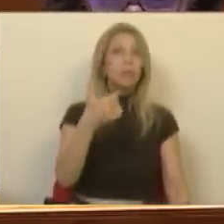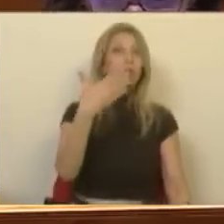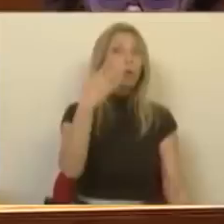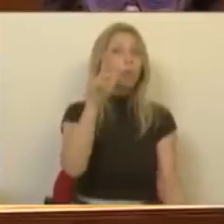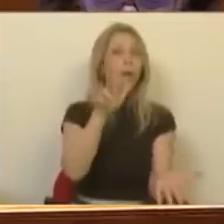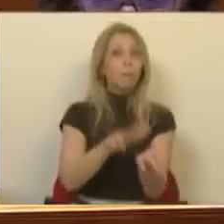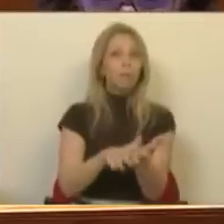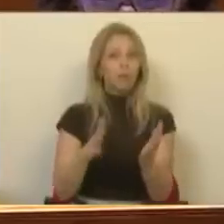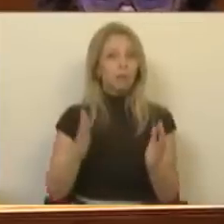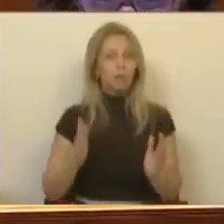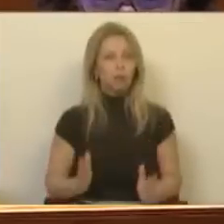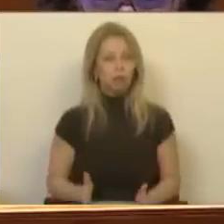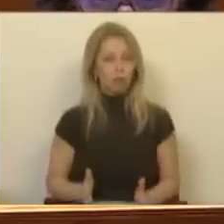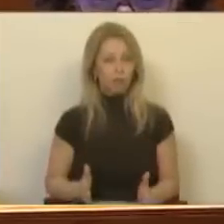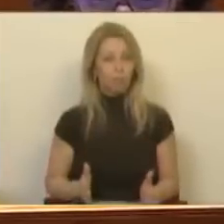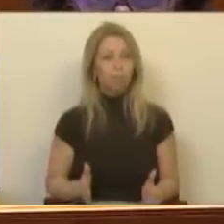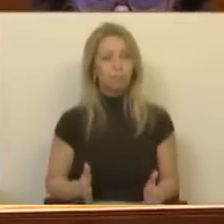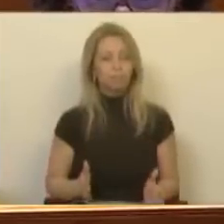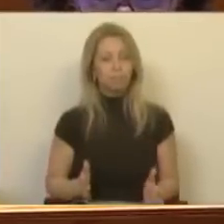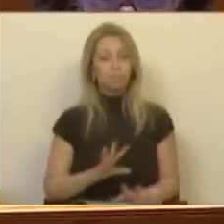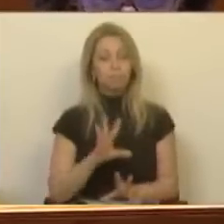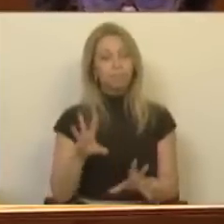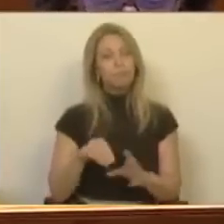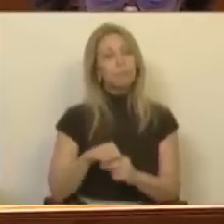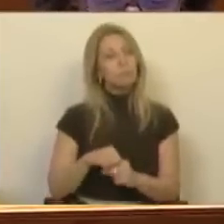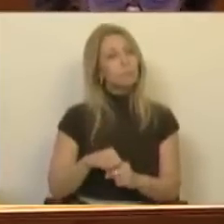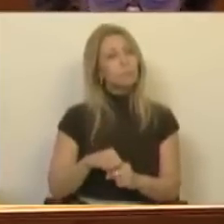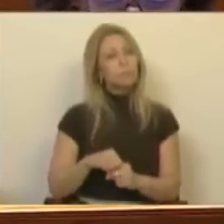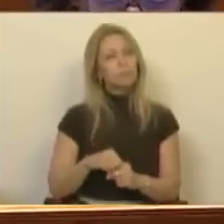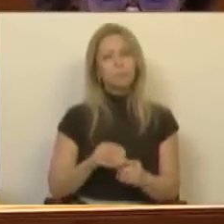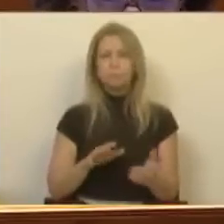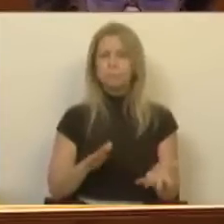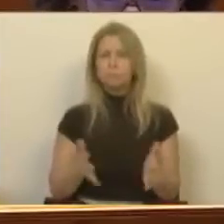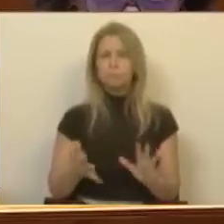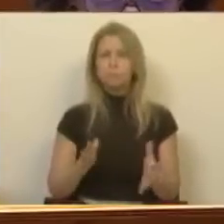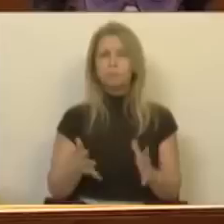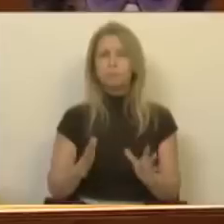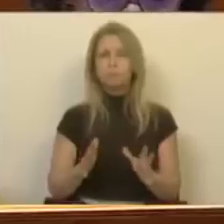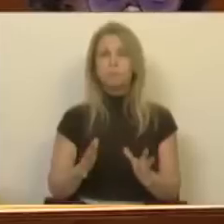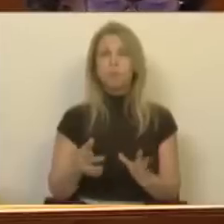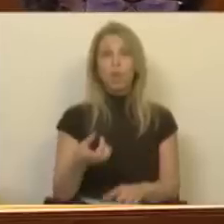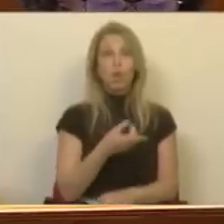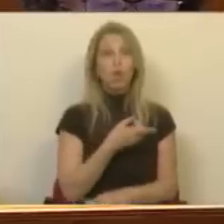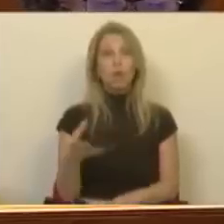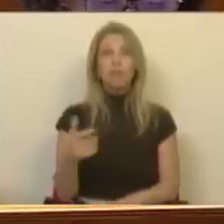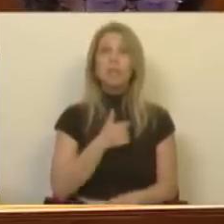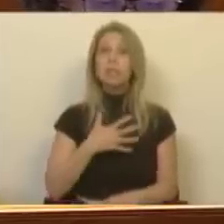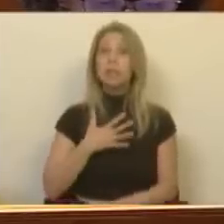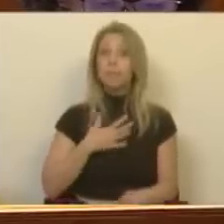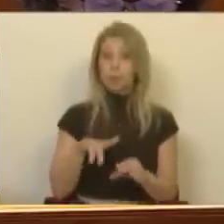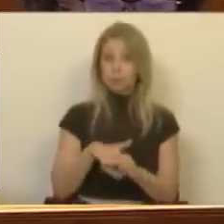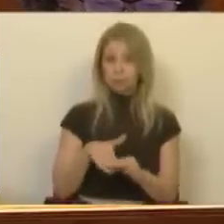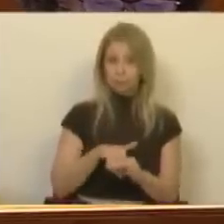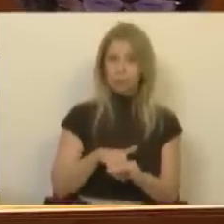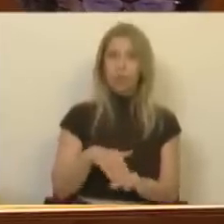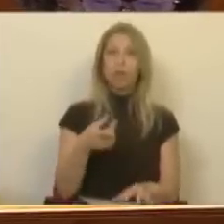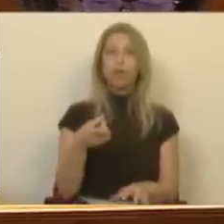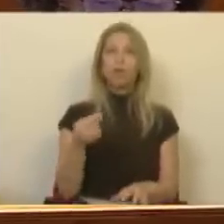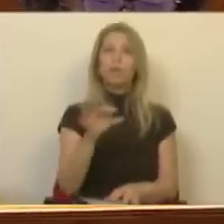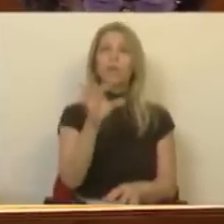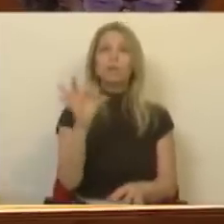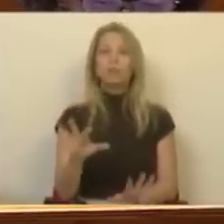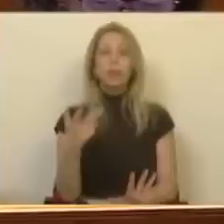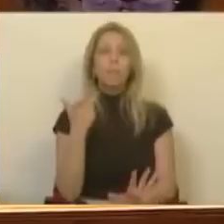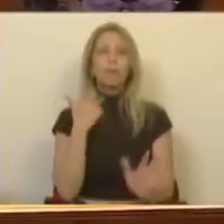aprovada e que envolvem 9 cerca de 900 empresas 90% das quais